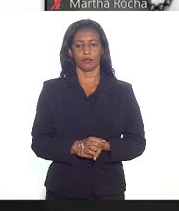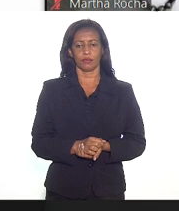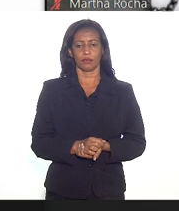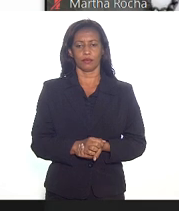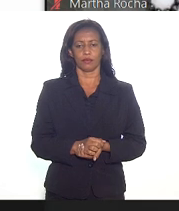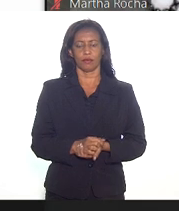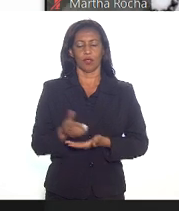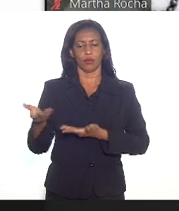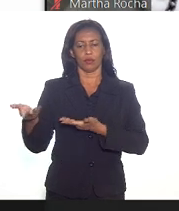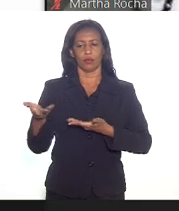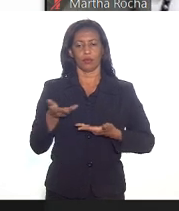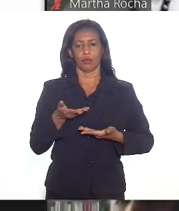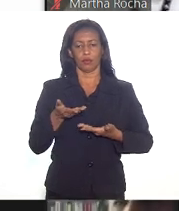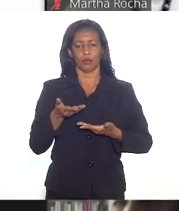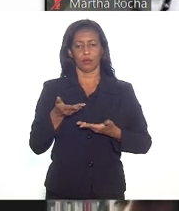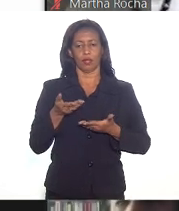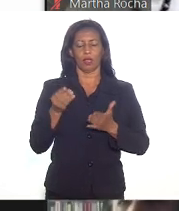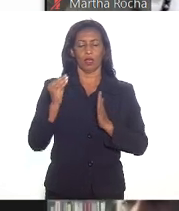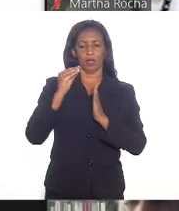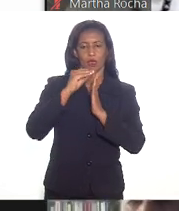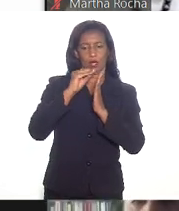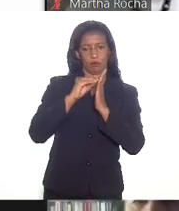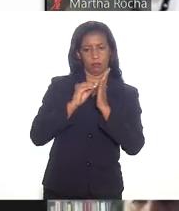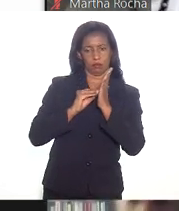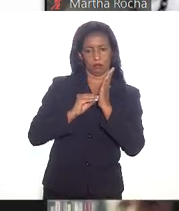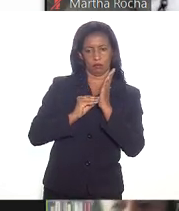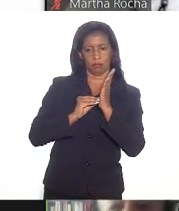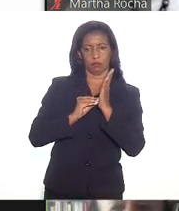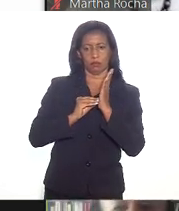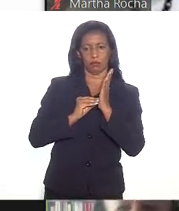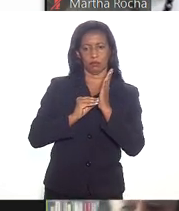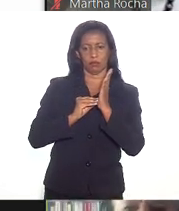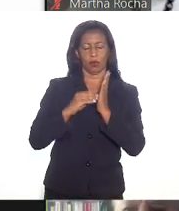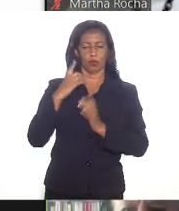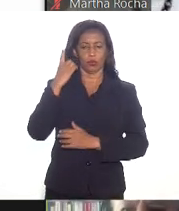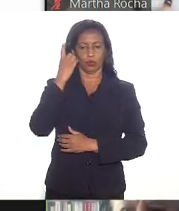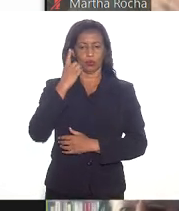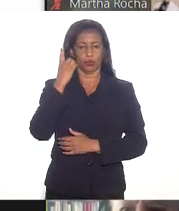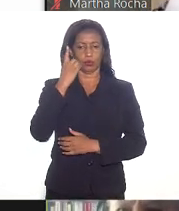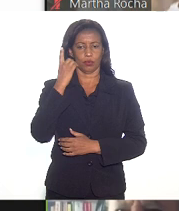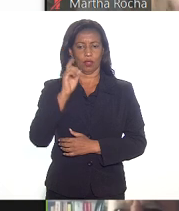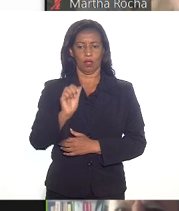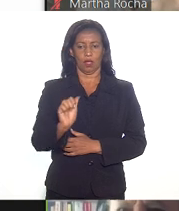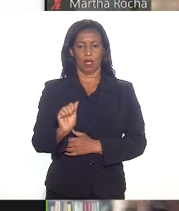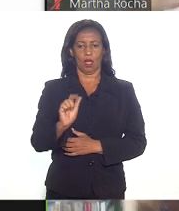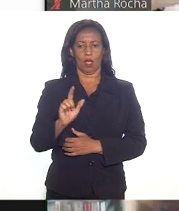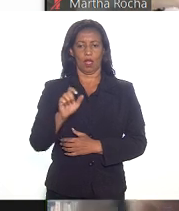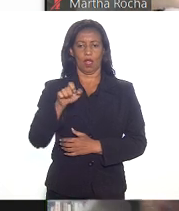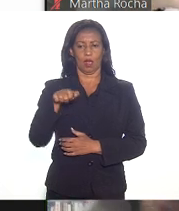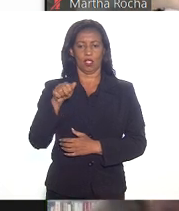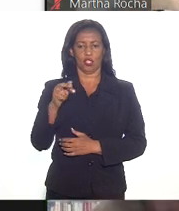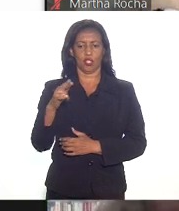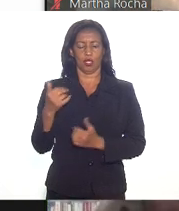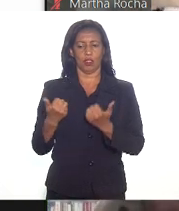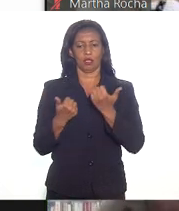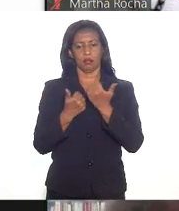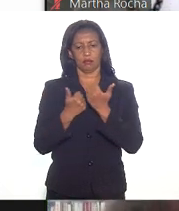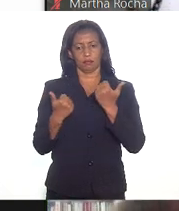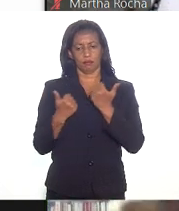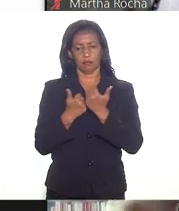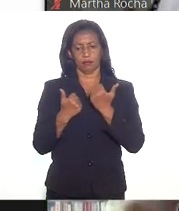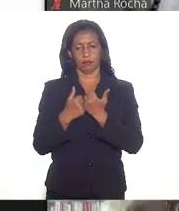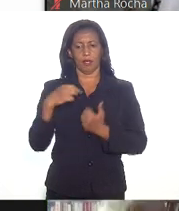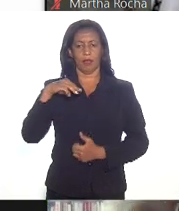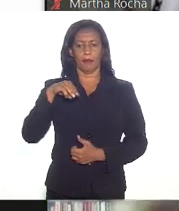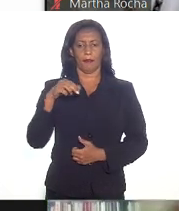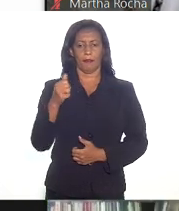foram convocados, nos termos regimentais, os senhores deputados Alexandre Freitas, vice-presidente,